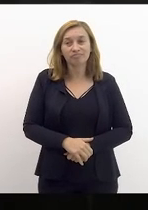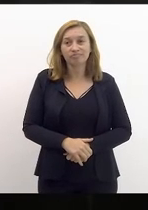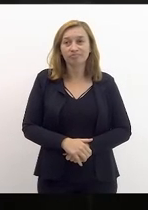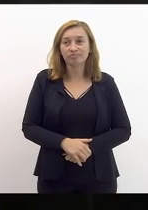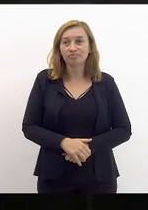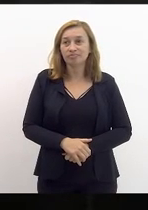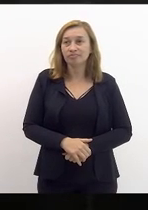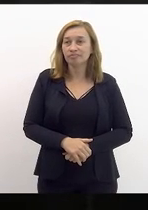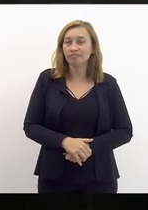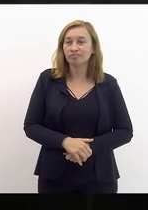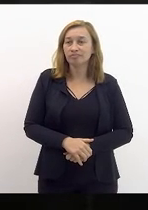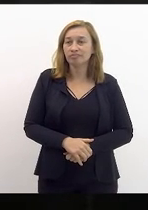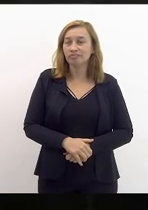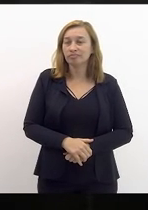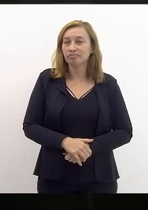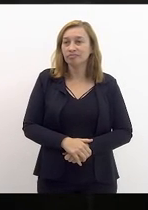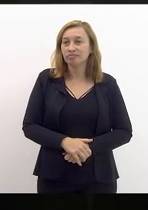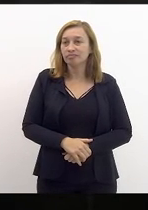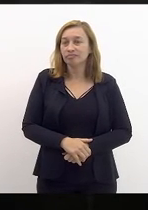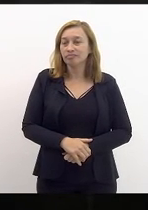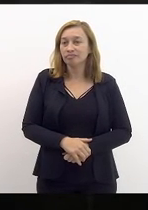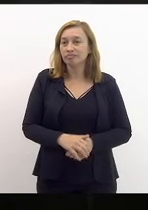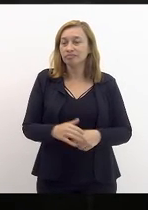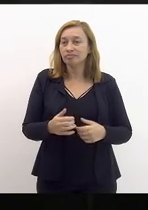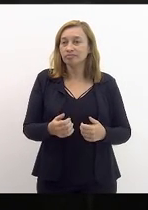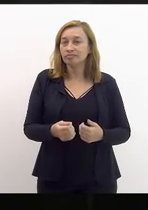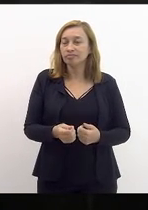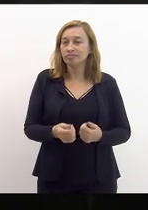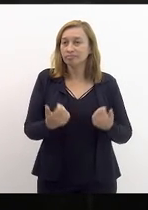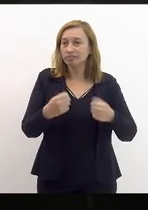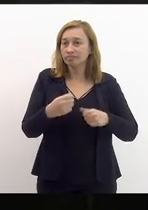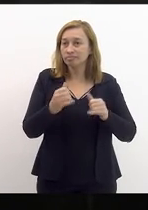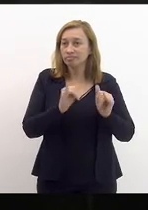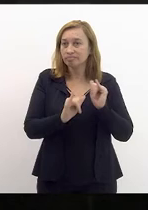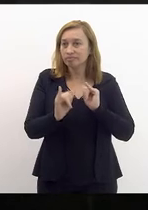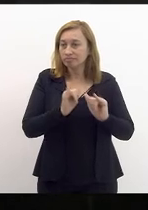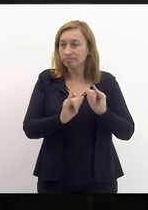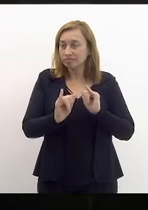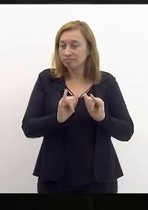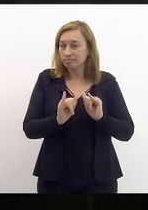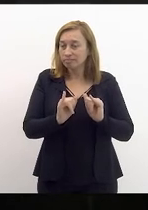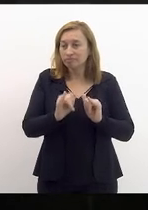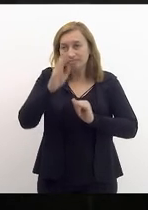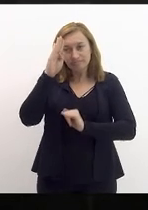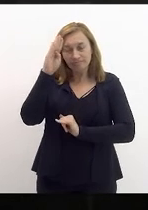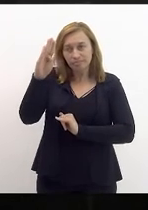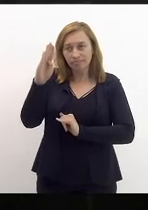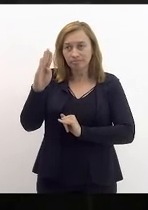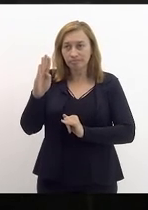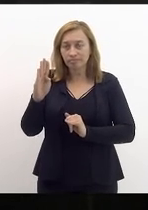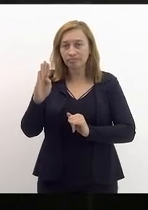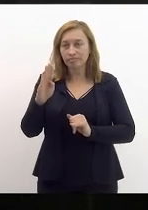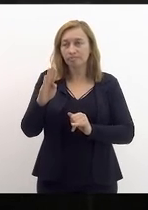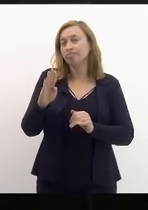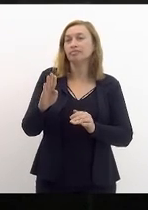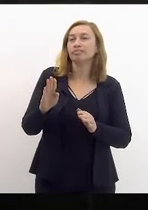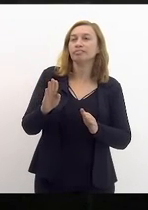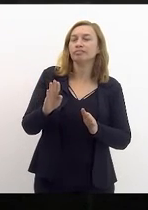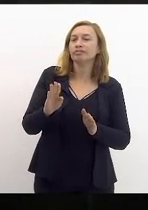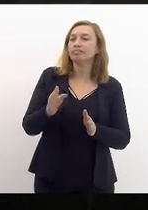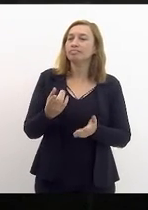E aí enforcada principalmente os de menor poder aquisitivo e